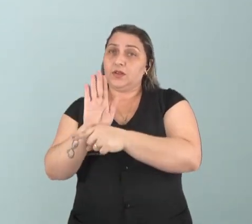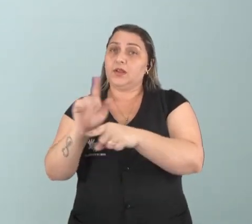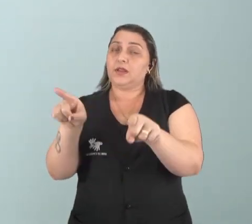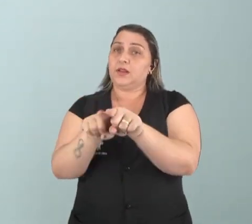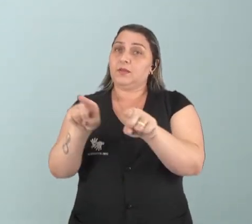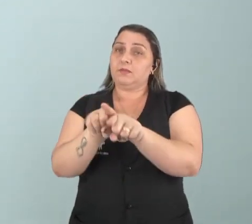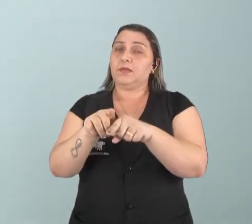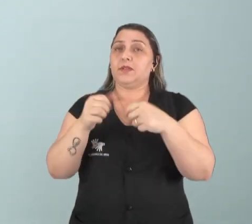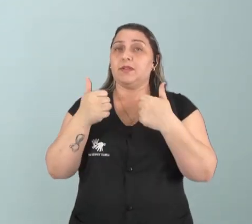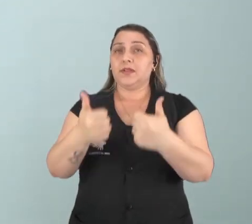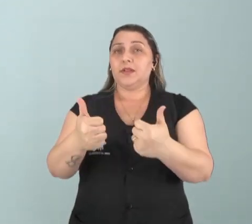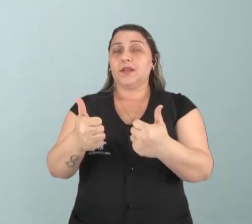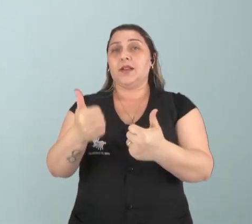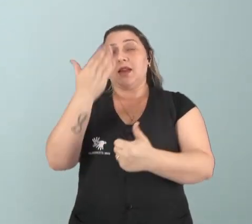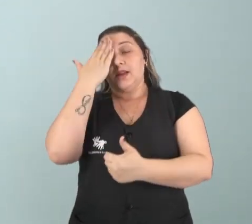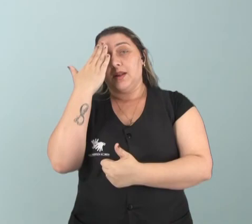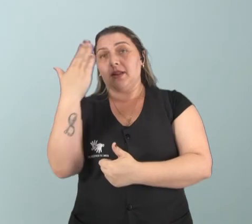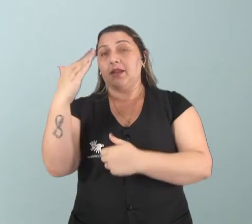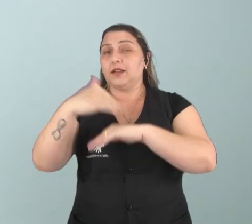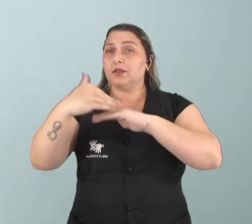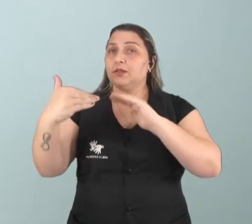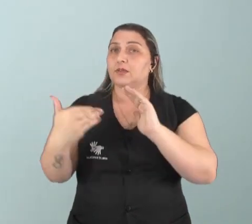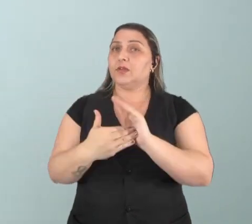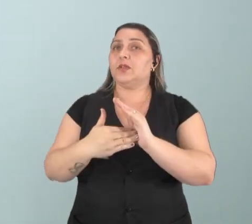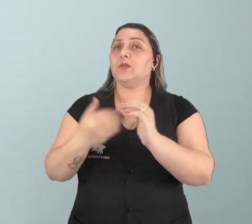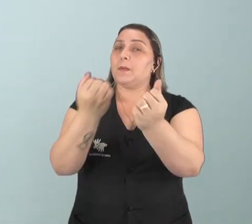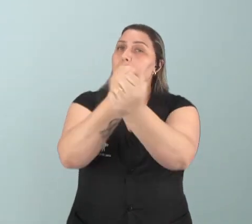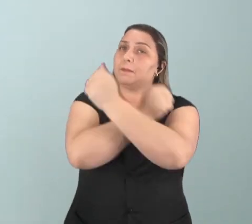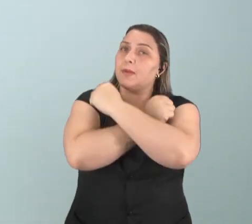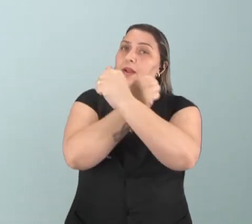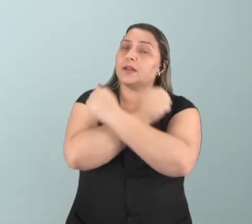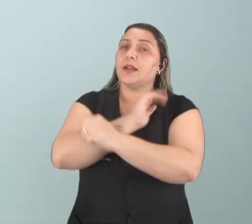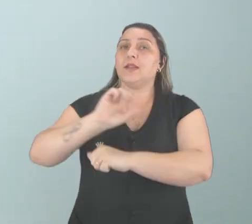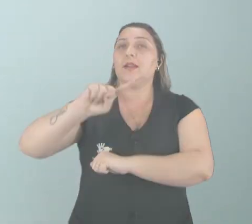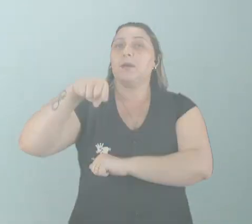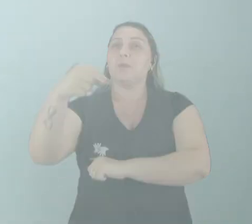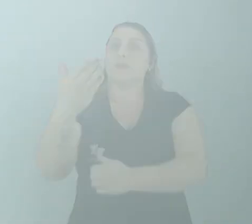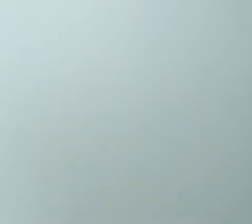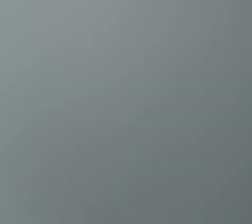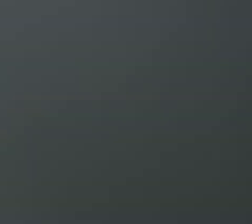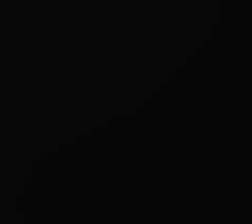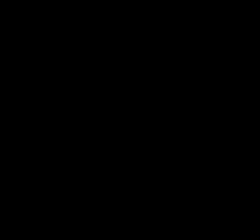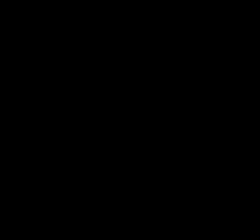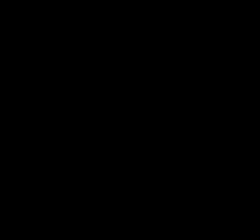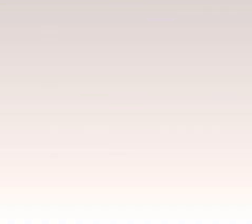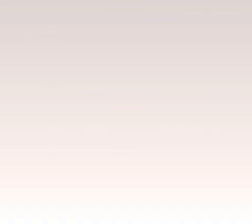processo aqui, tá certo? Então, agradeço a todos, um abraço e até a próxima!